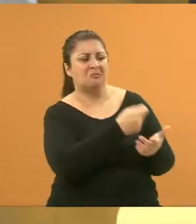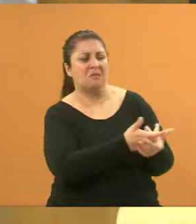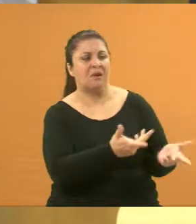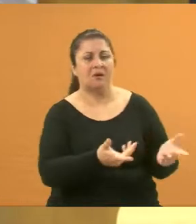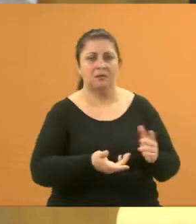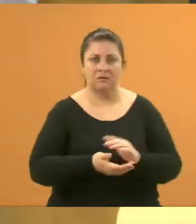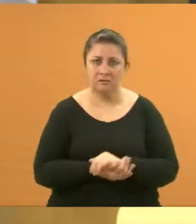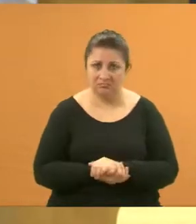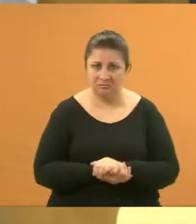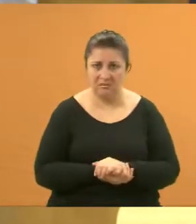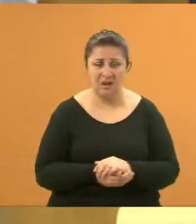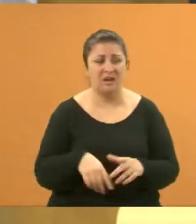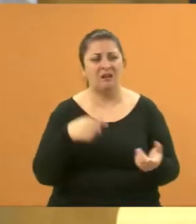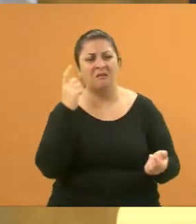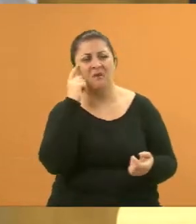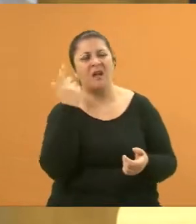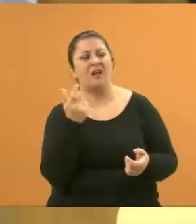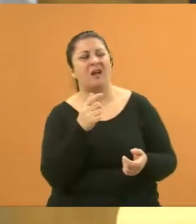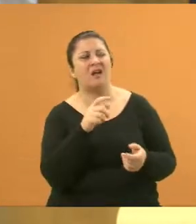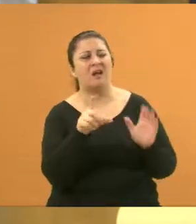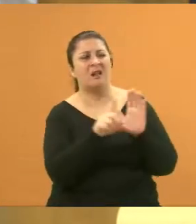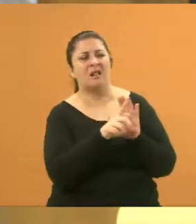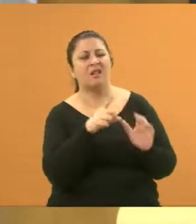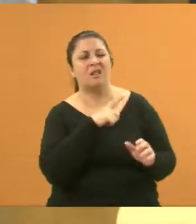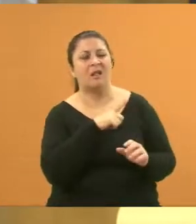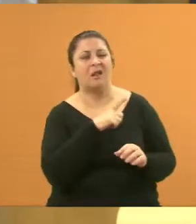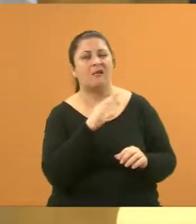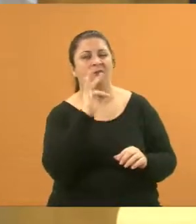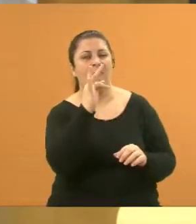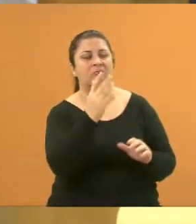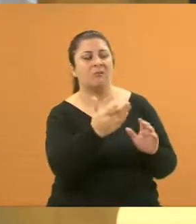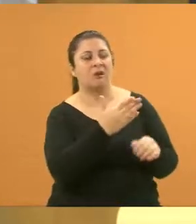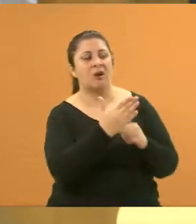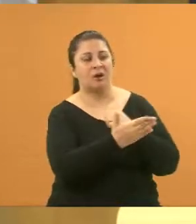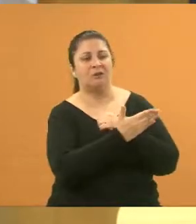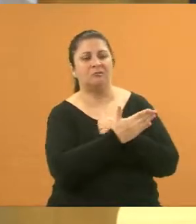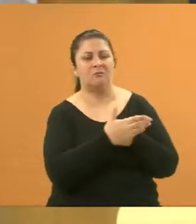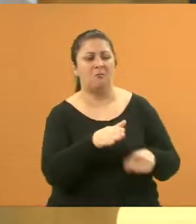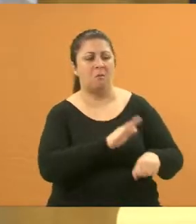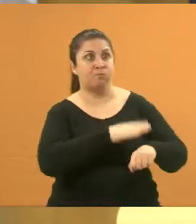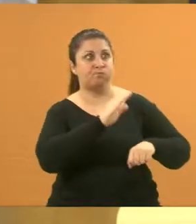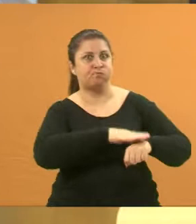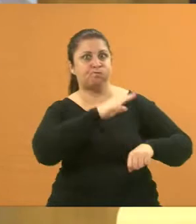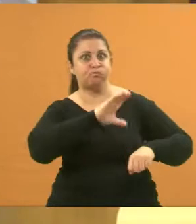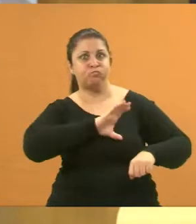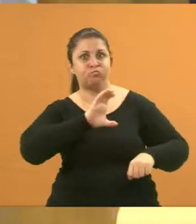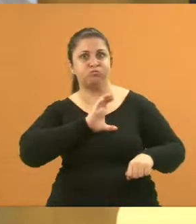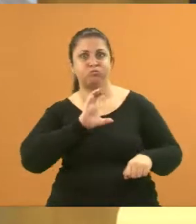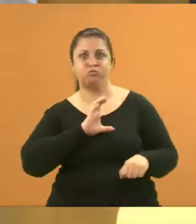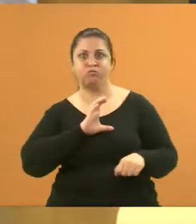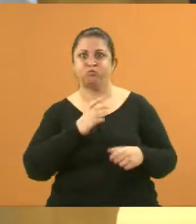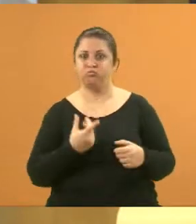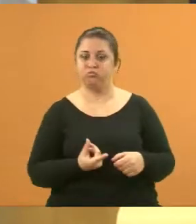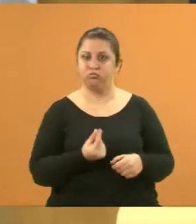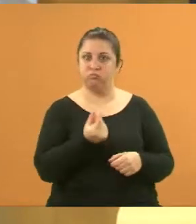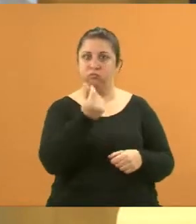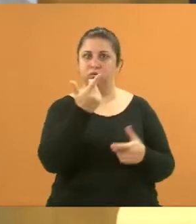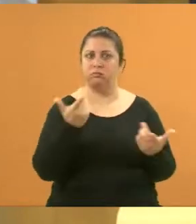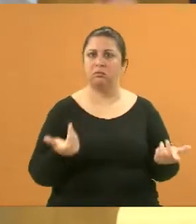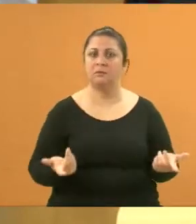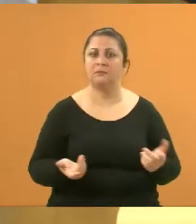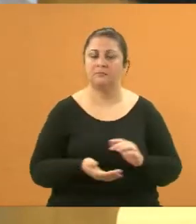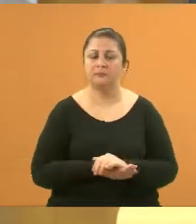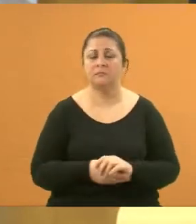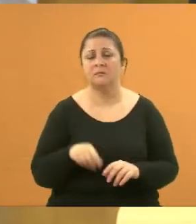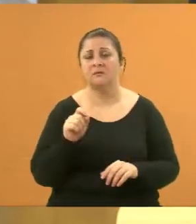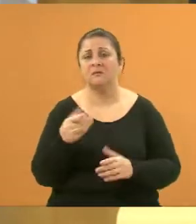Que vai sair uma lei, que vai beneficiar eles, e aí cada vez mais rico, para comprar mais terreno, para investir mais. E quem